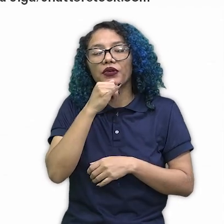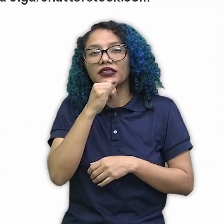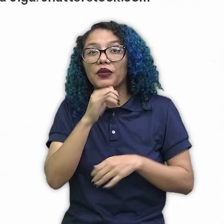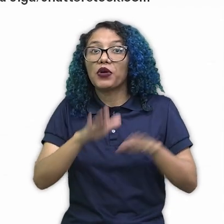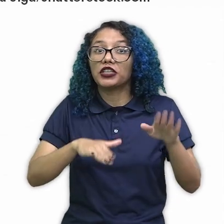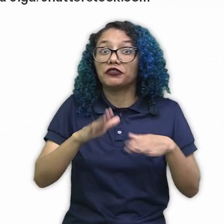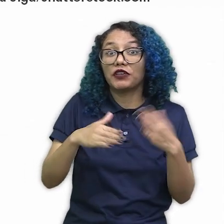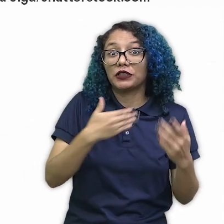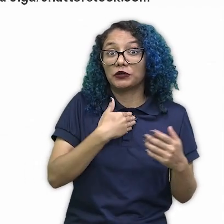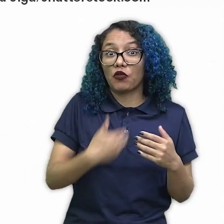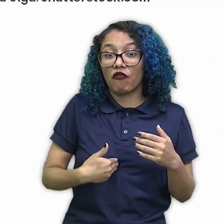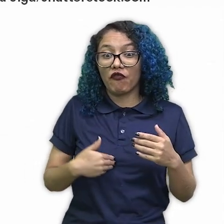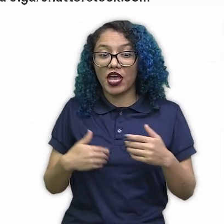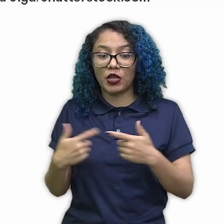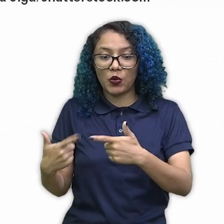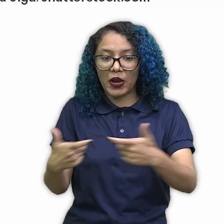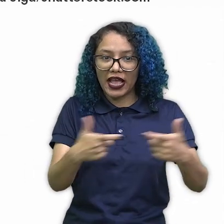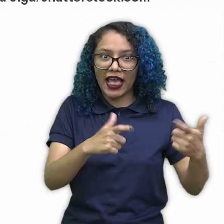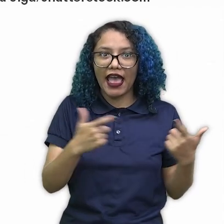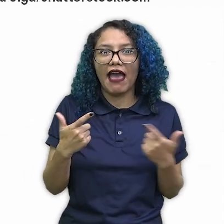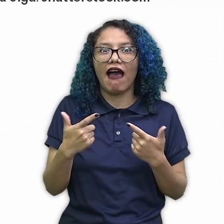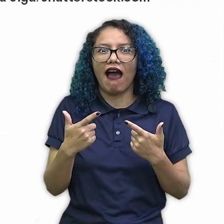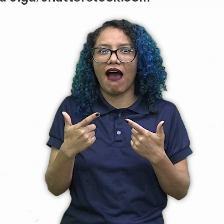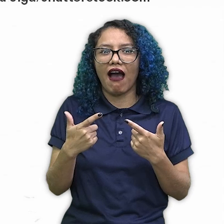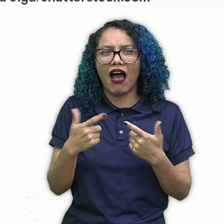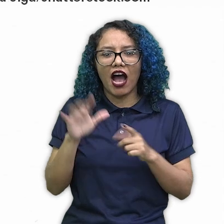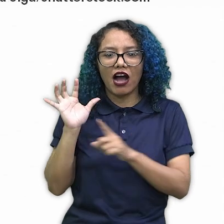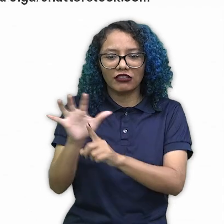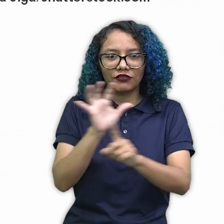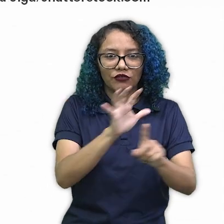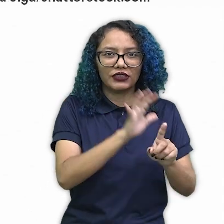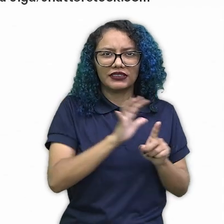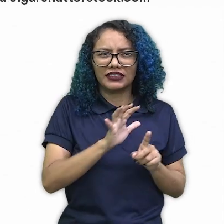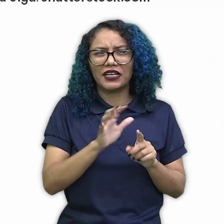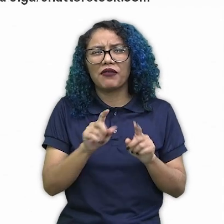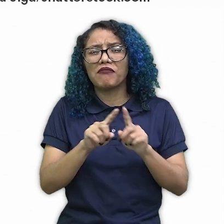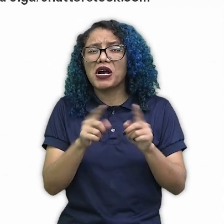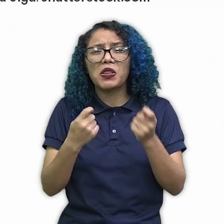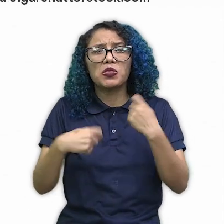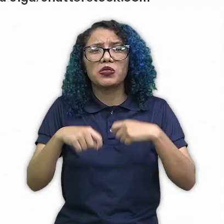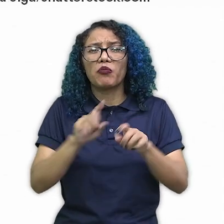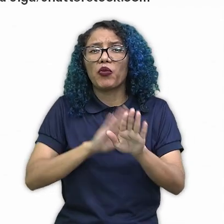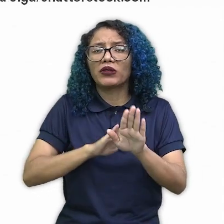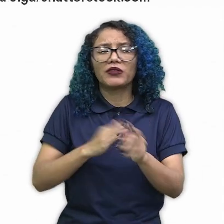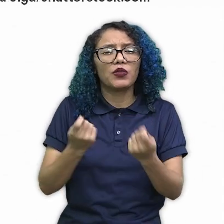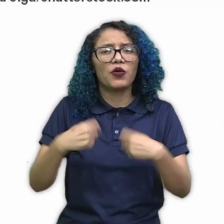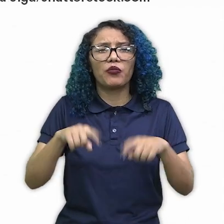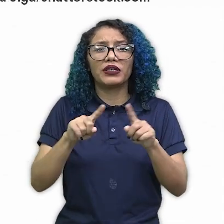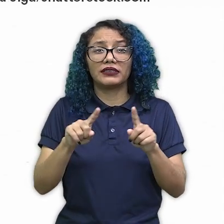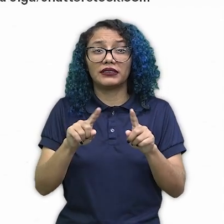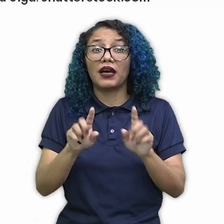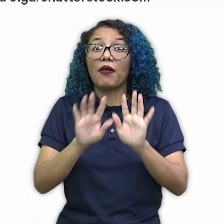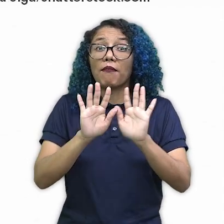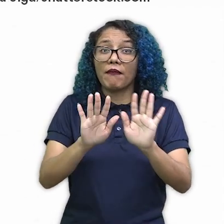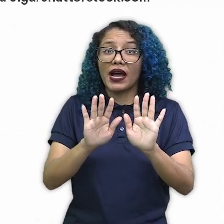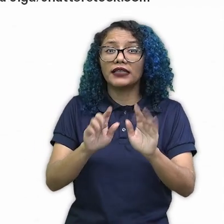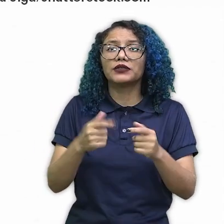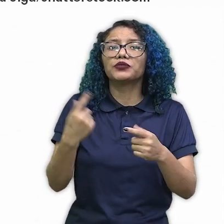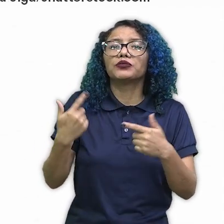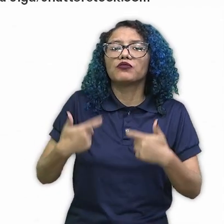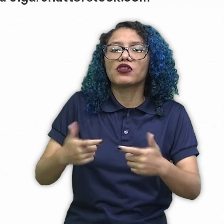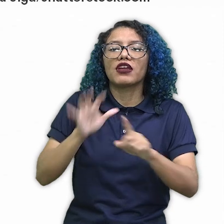inventam guerras aí, sem nenhuma necessidade, né? Mas eles estão ali, mantendo,